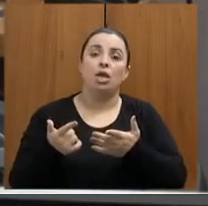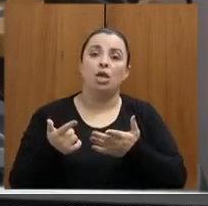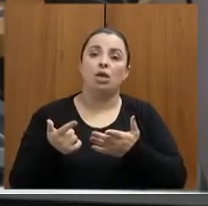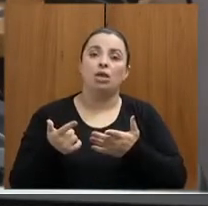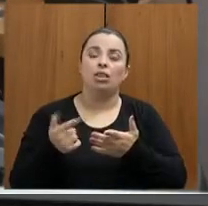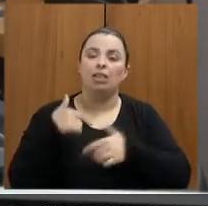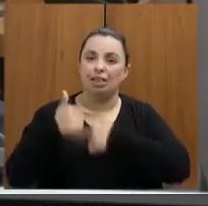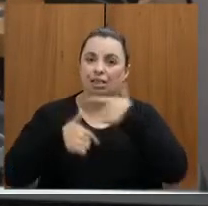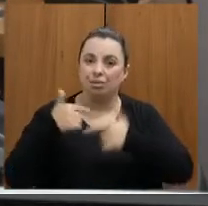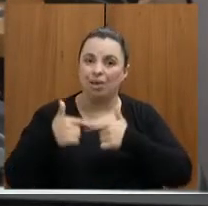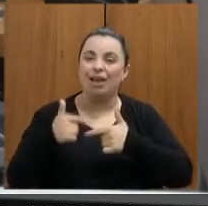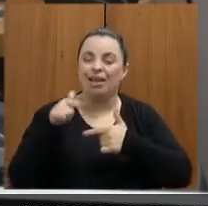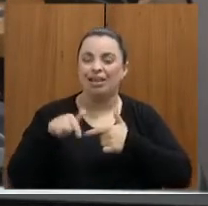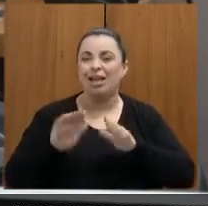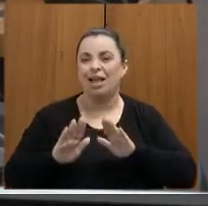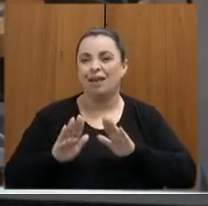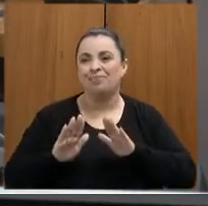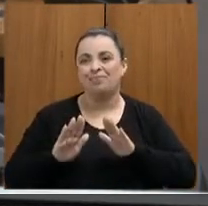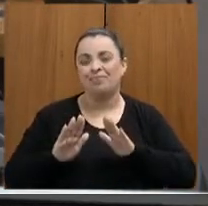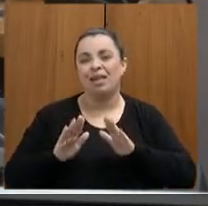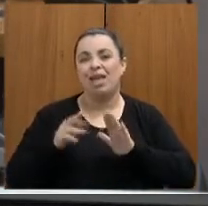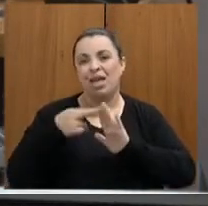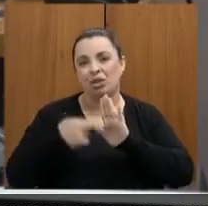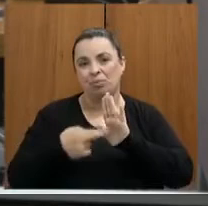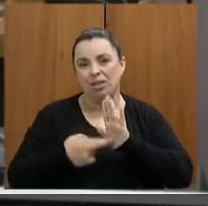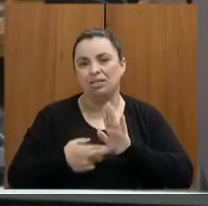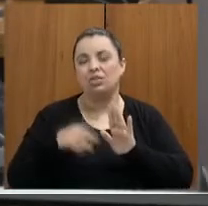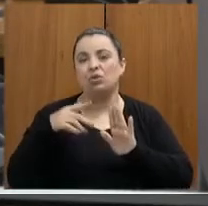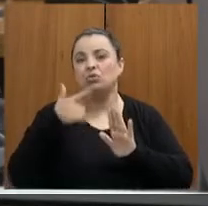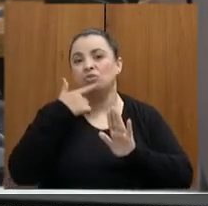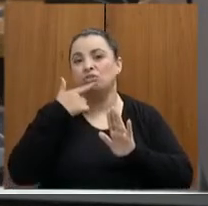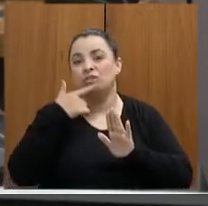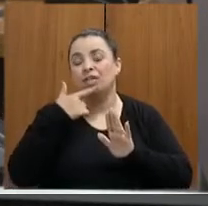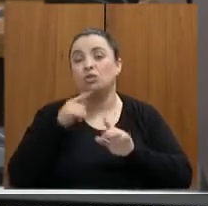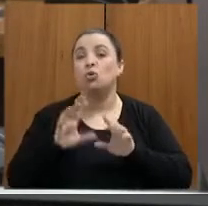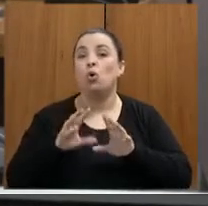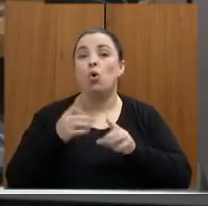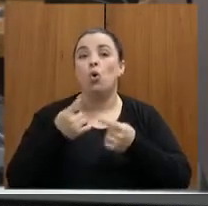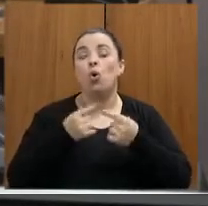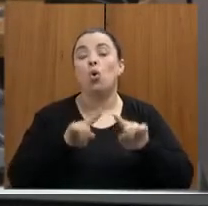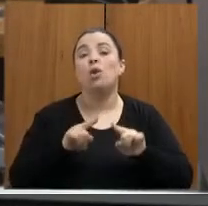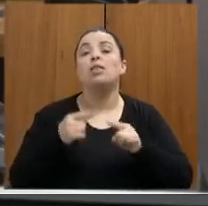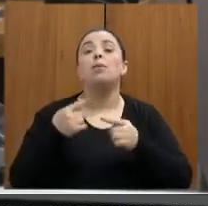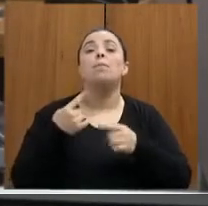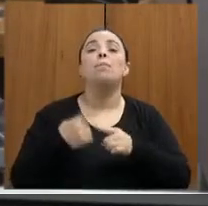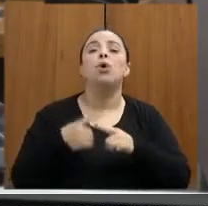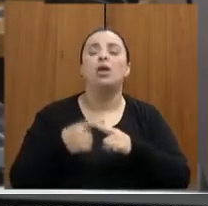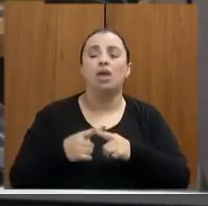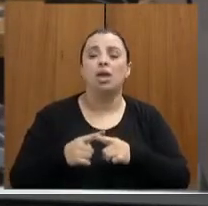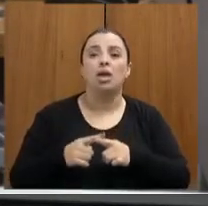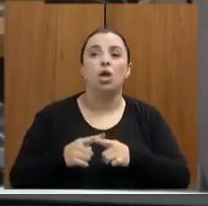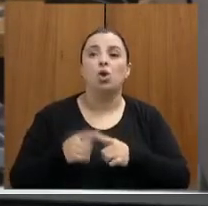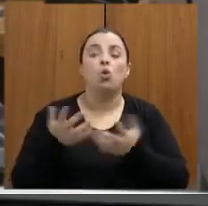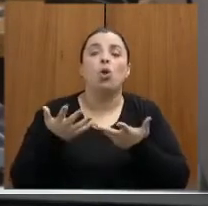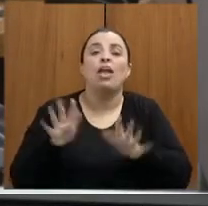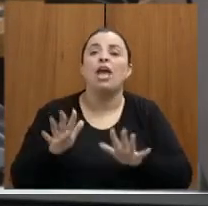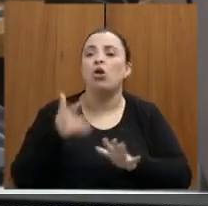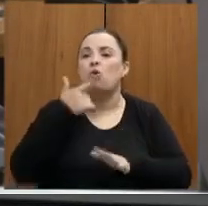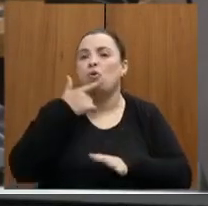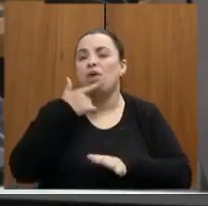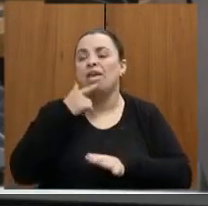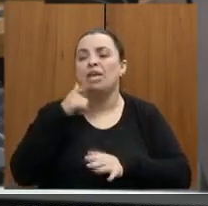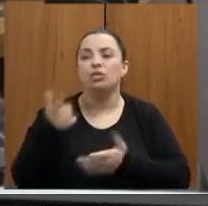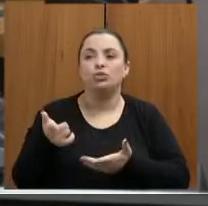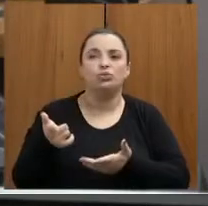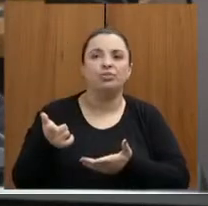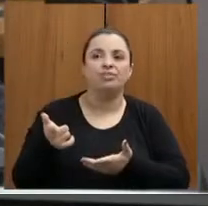gente quer na verdade é punir aqueles Queijos que chegam e colocam em risco a segurança